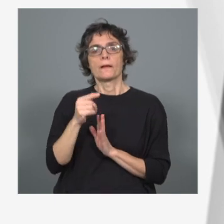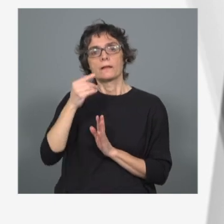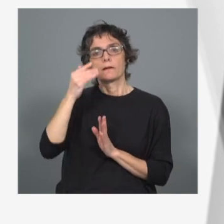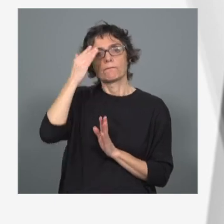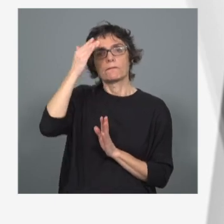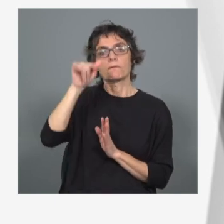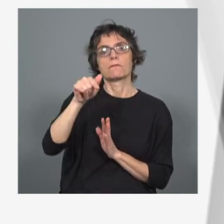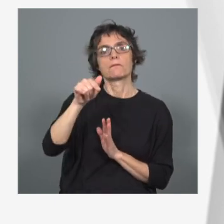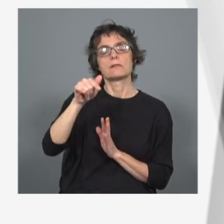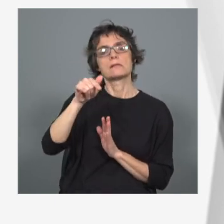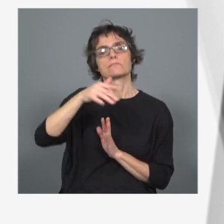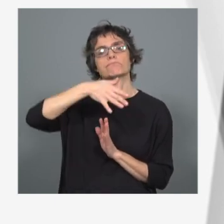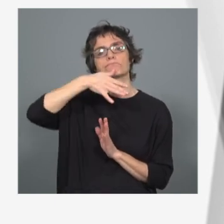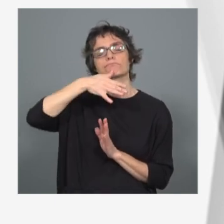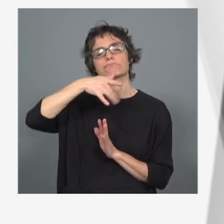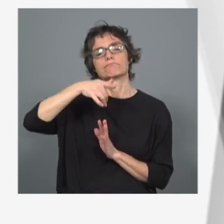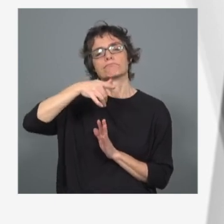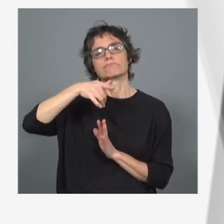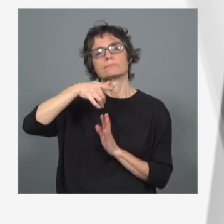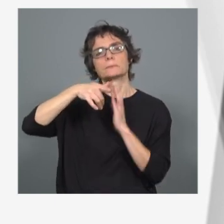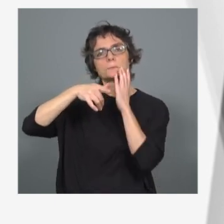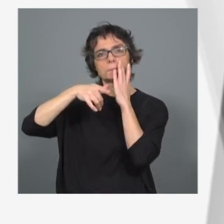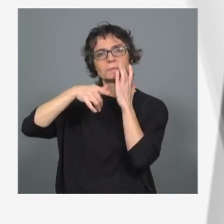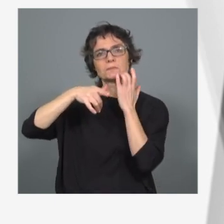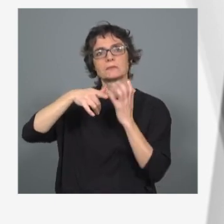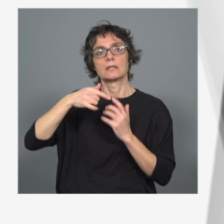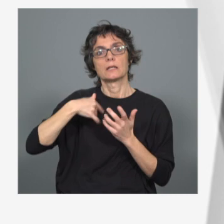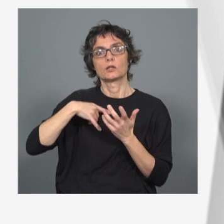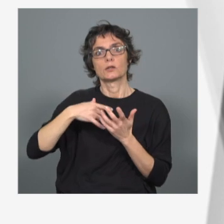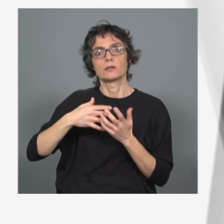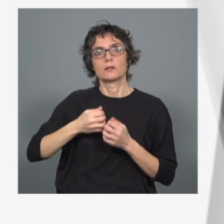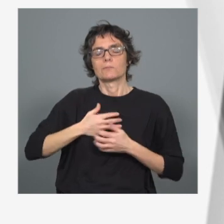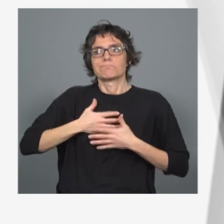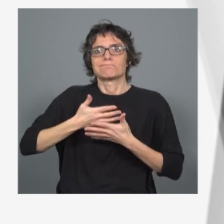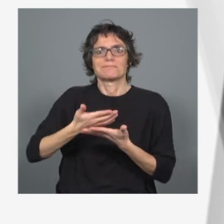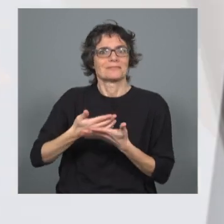Jesus, não resisti nem recuei um passo nessa paixão.